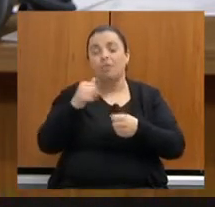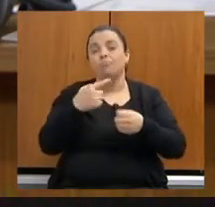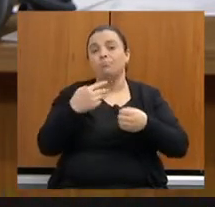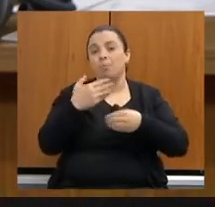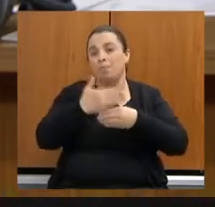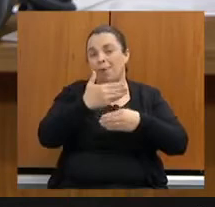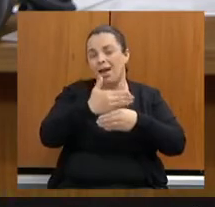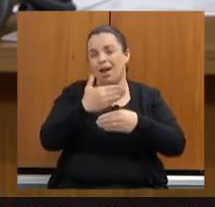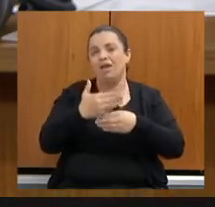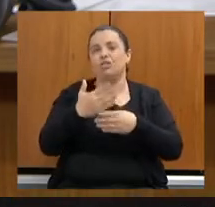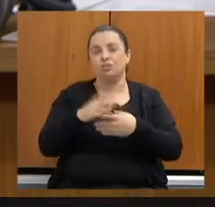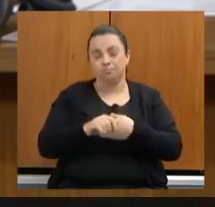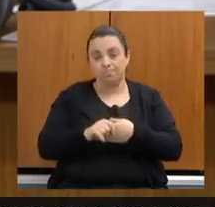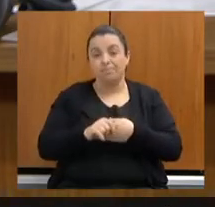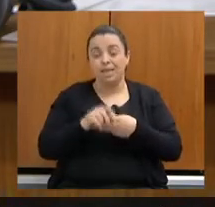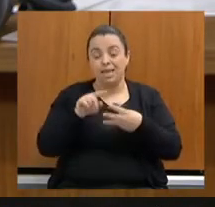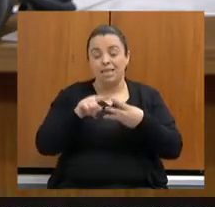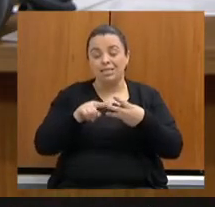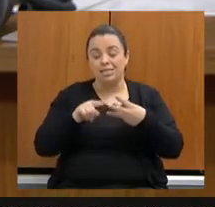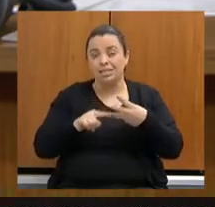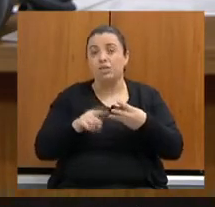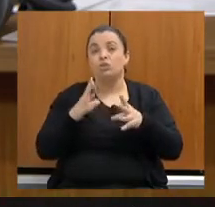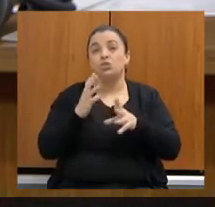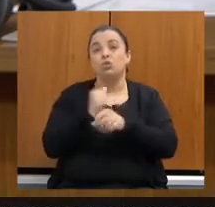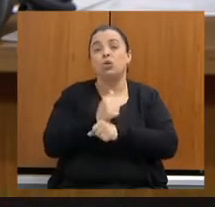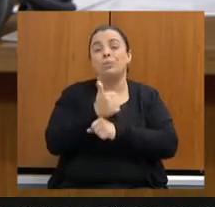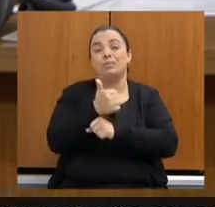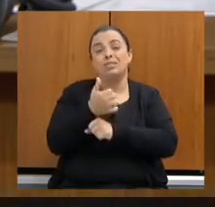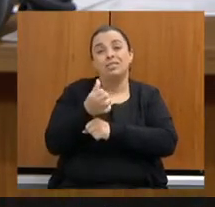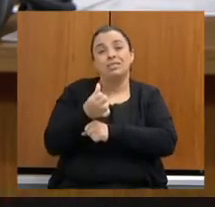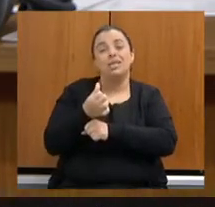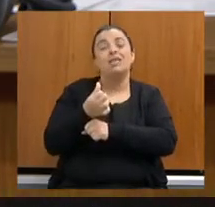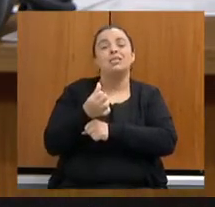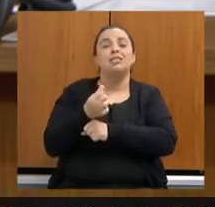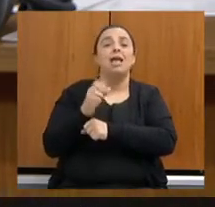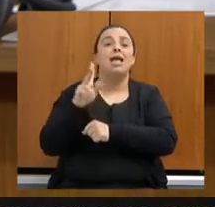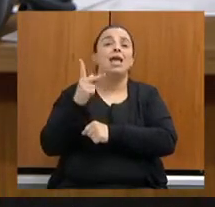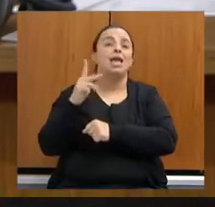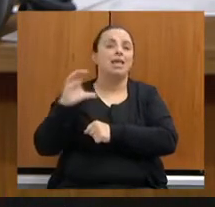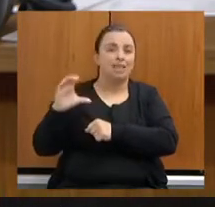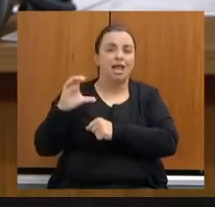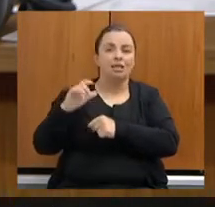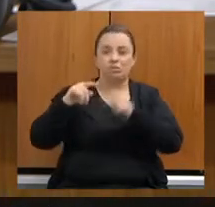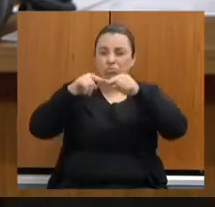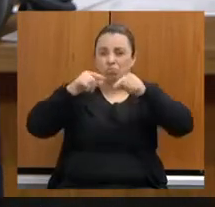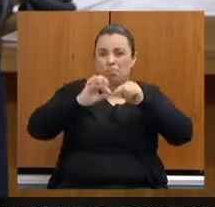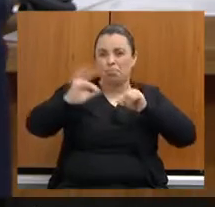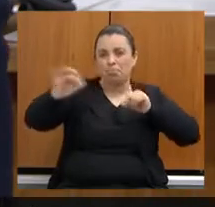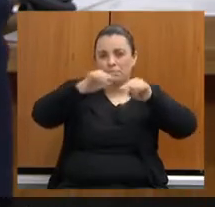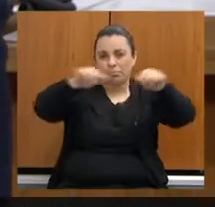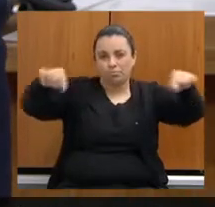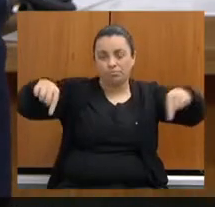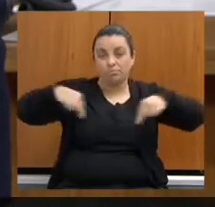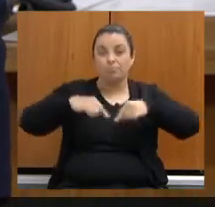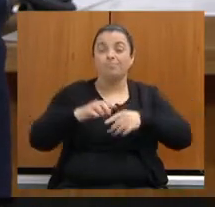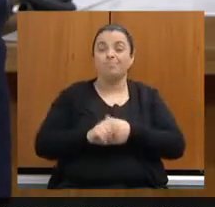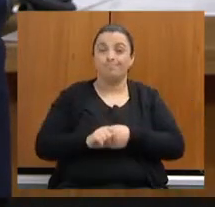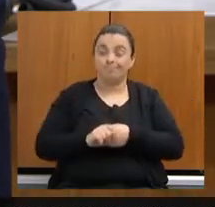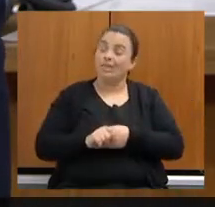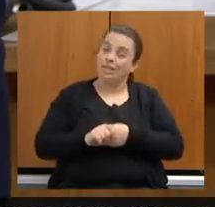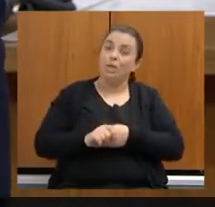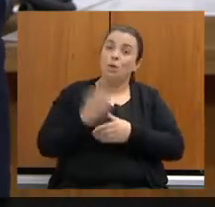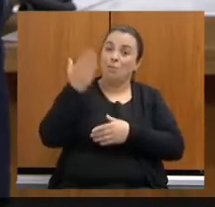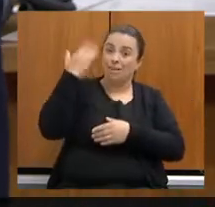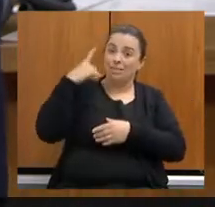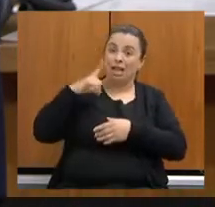totalizando 16 e meio que partem num dar tão que a resposta que ele me deu aqui os assuntos fundiários Nós tomamos Paulo atrás